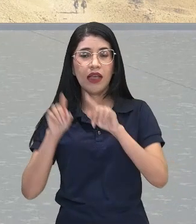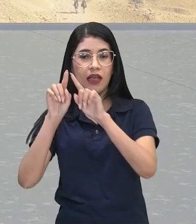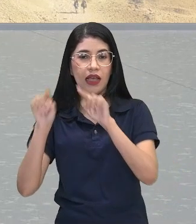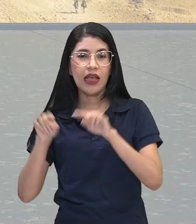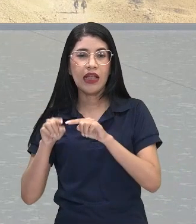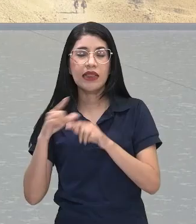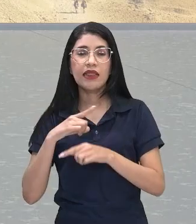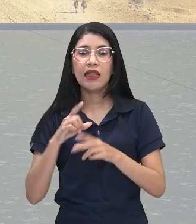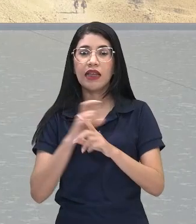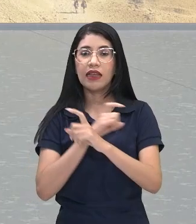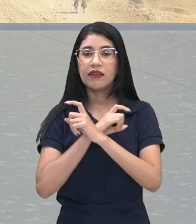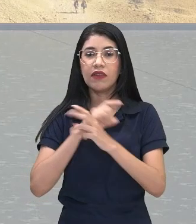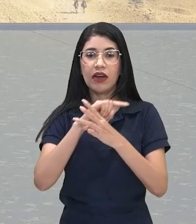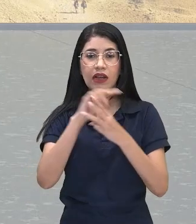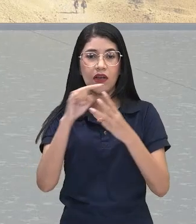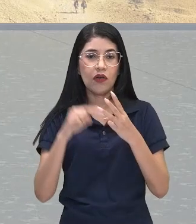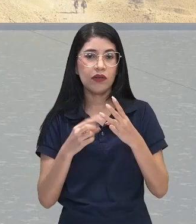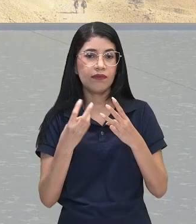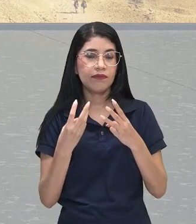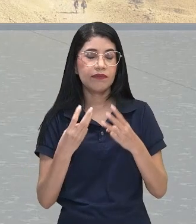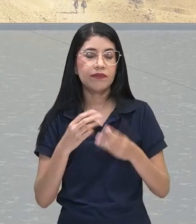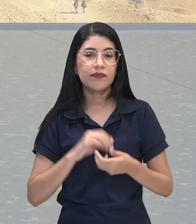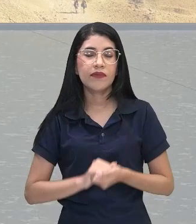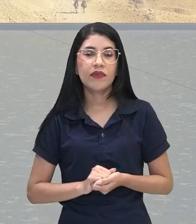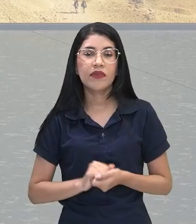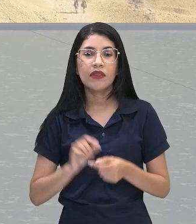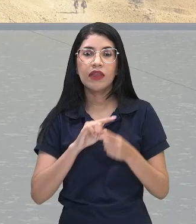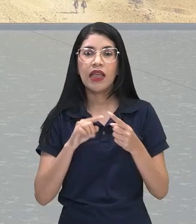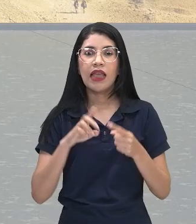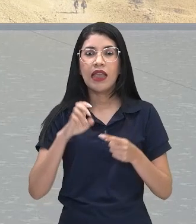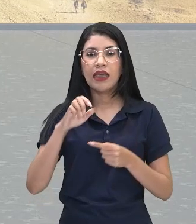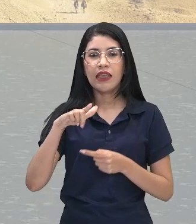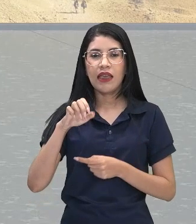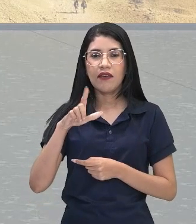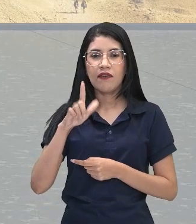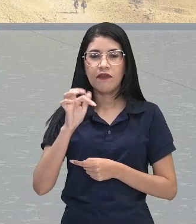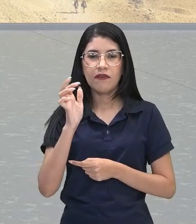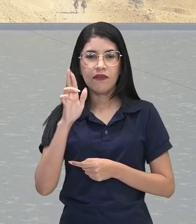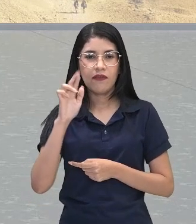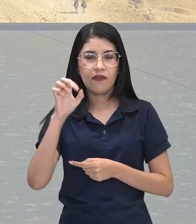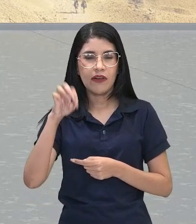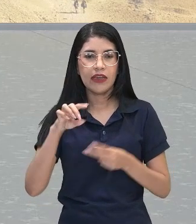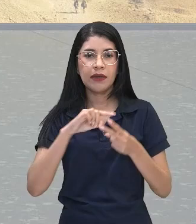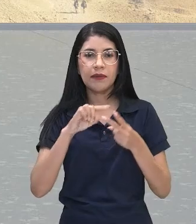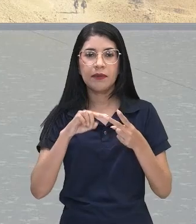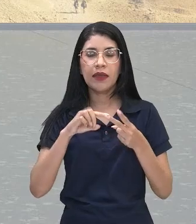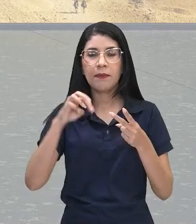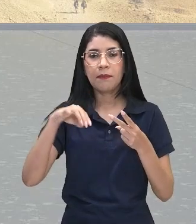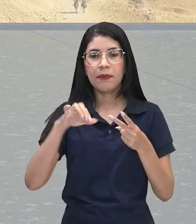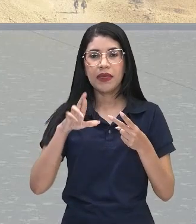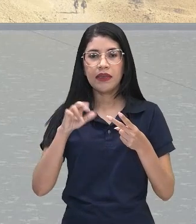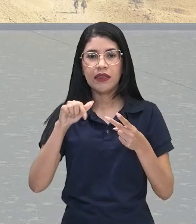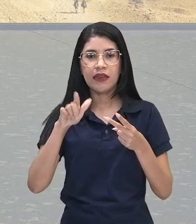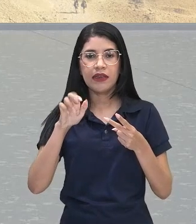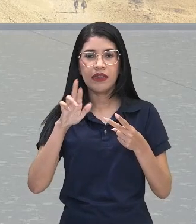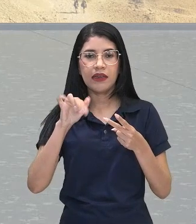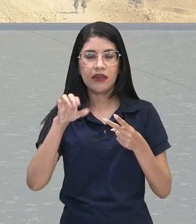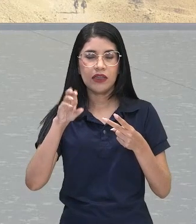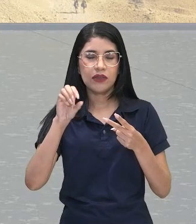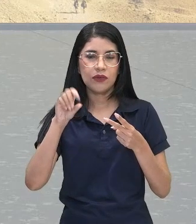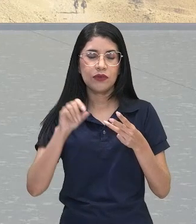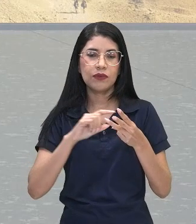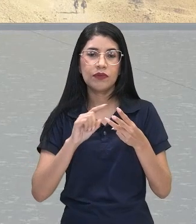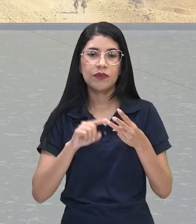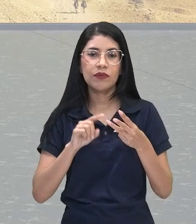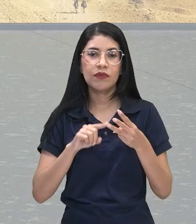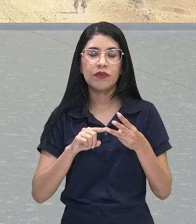Quefre, Miquerinos. Essa pirâmide no meio aqui é a maior, que é a de Quefre, a menorzinha